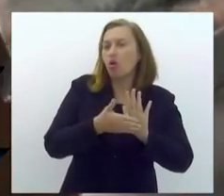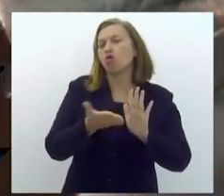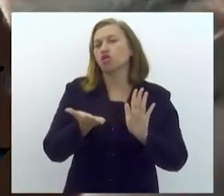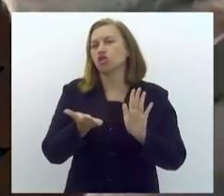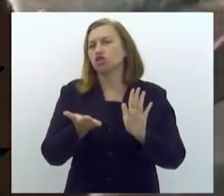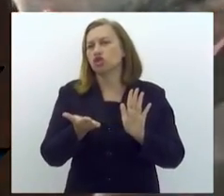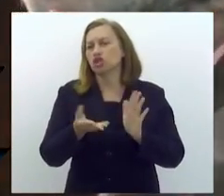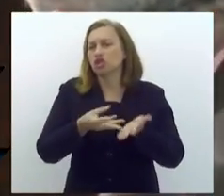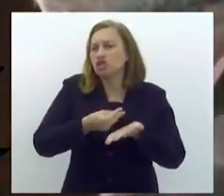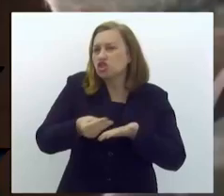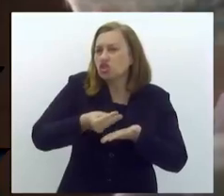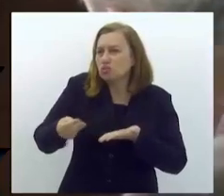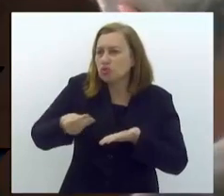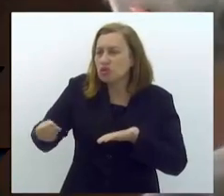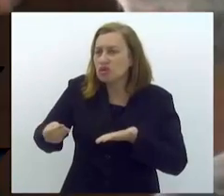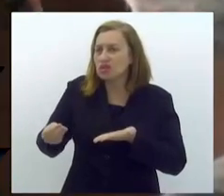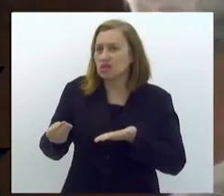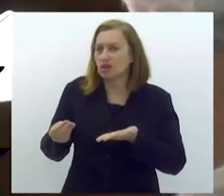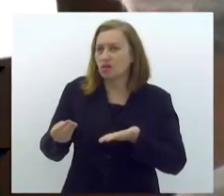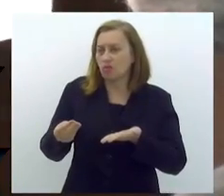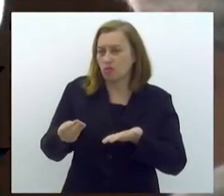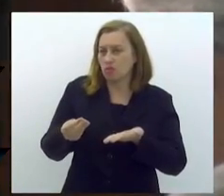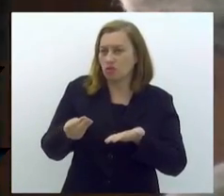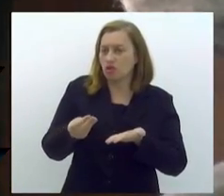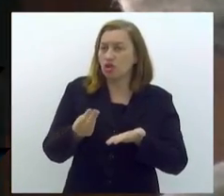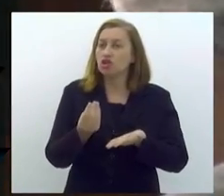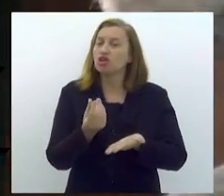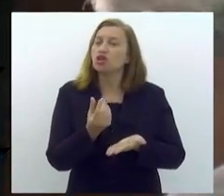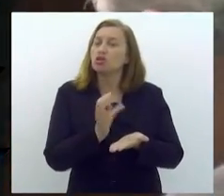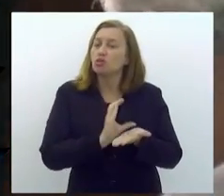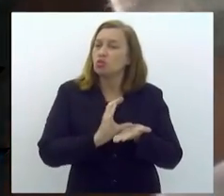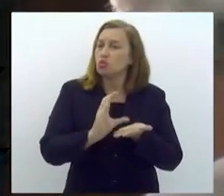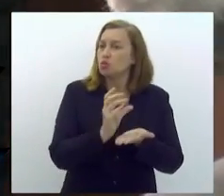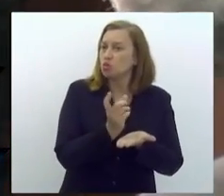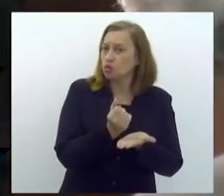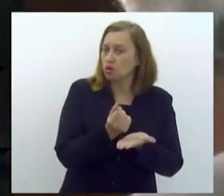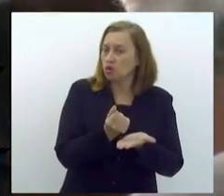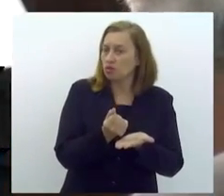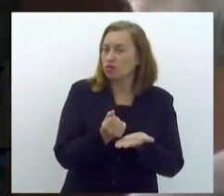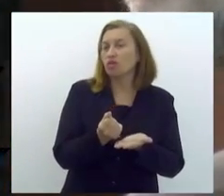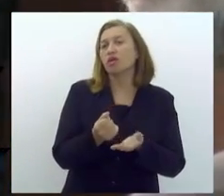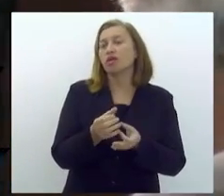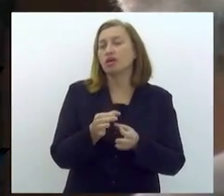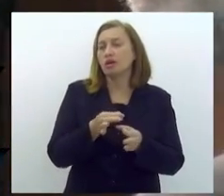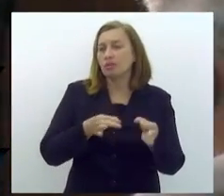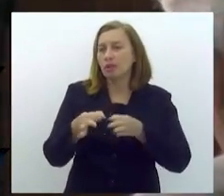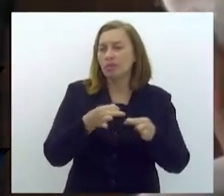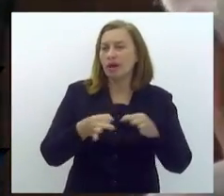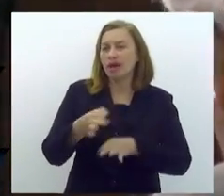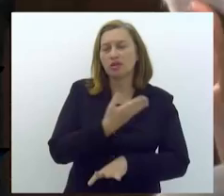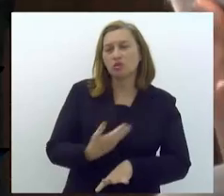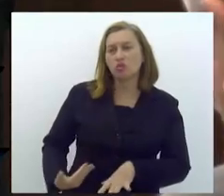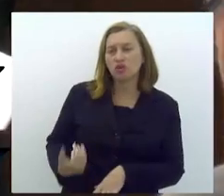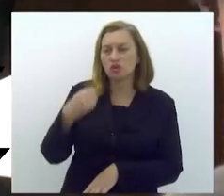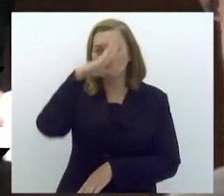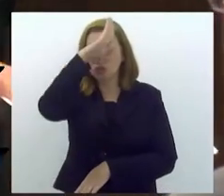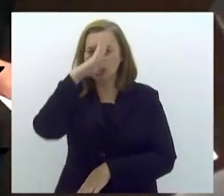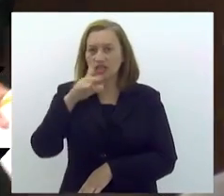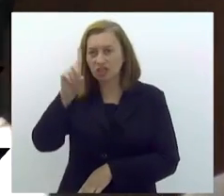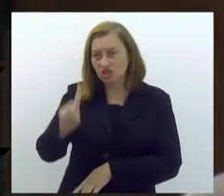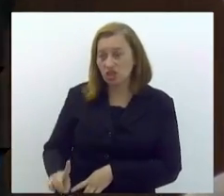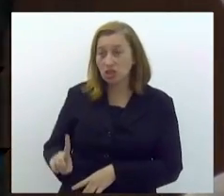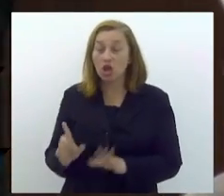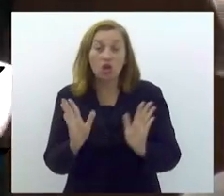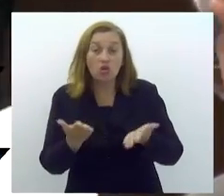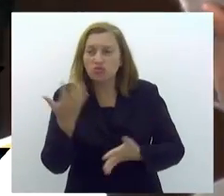a maior distribuição de renda da história do Brasil foi feito pela direita né através do governo do governo bolsonaro E hoje